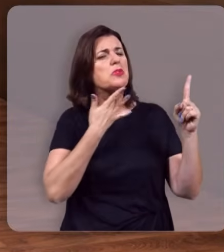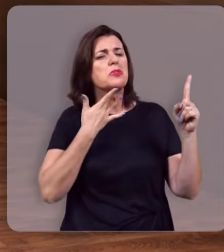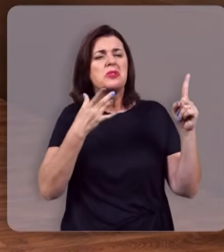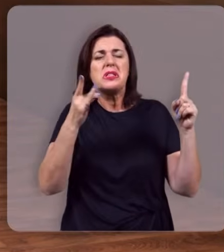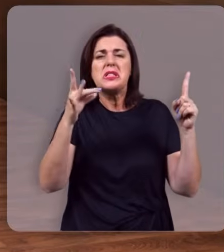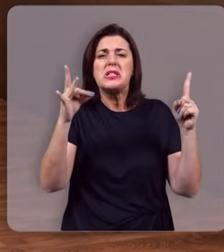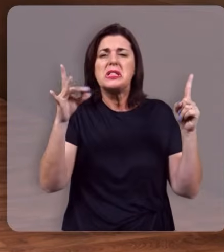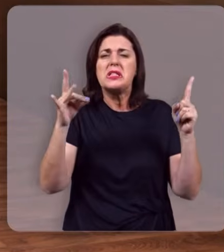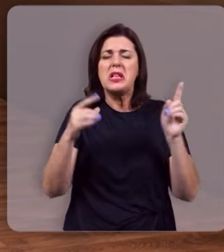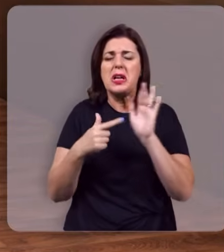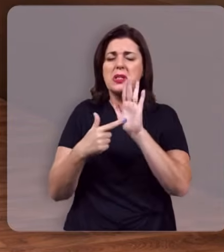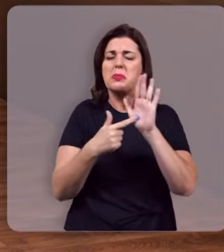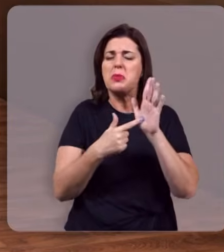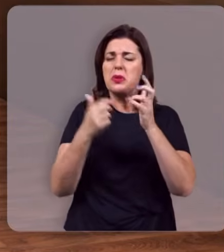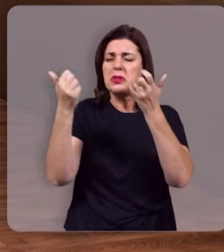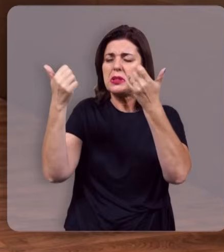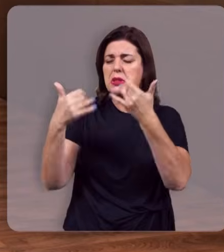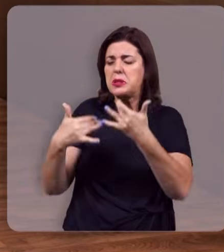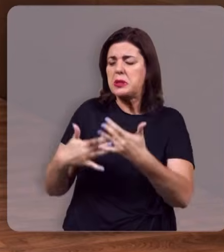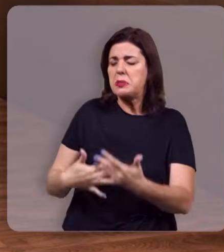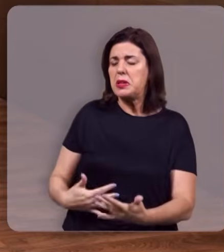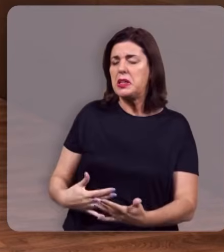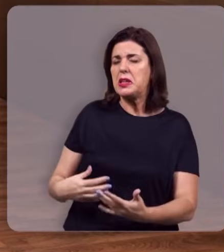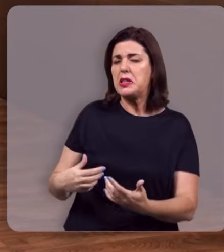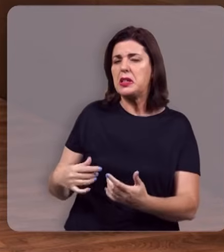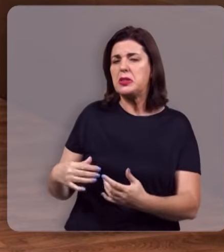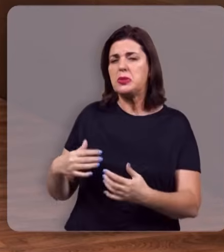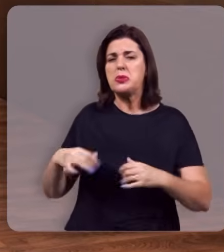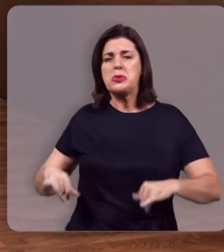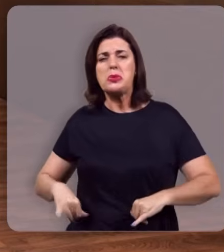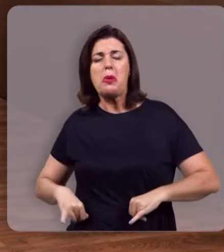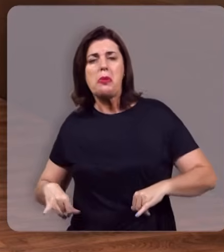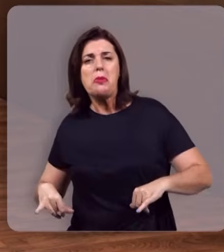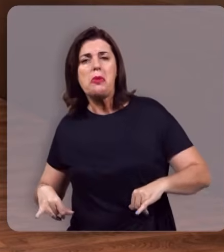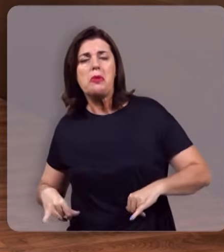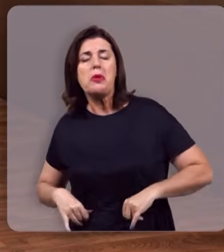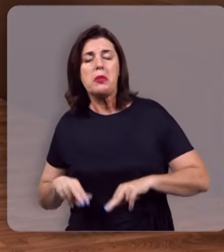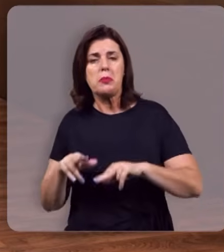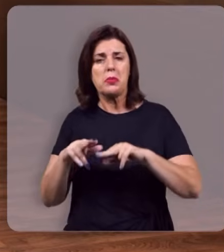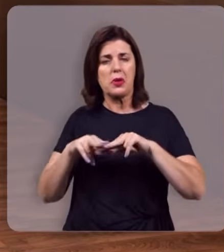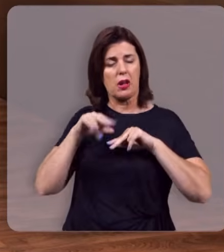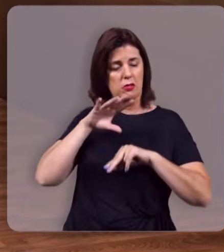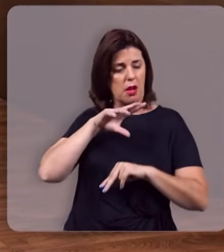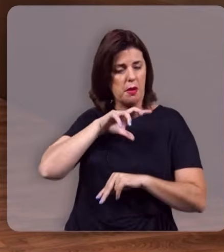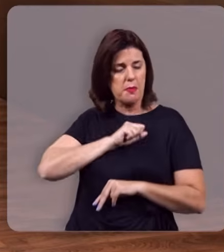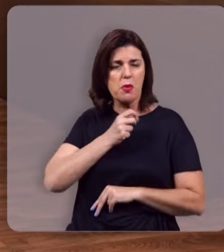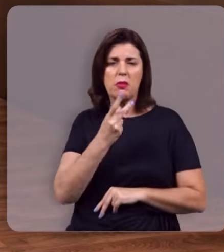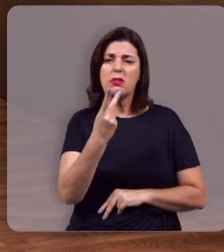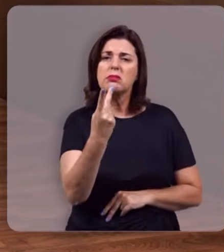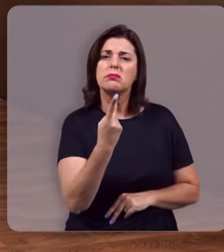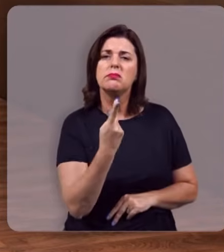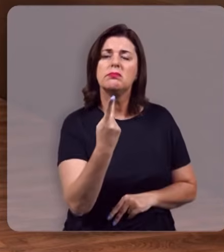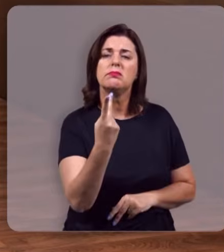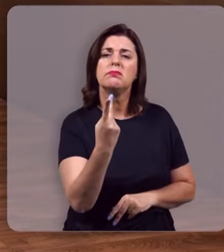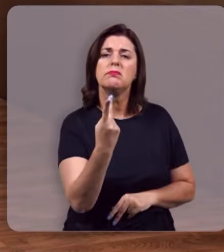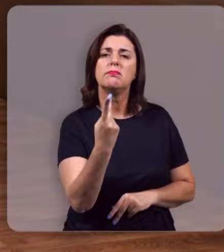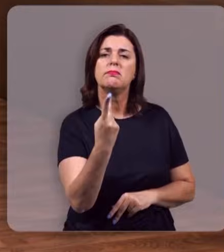descrevendo todo o seu sofrimento físico por amor a você, por amor a mim, por amor a